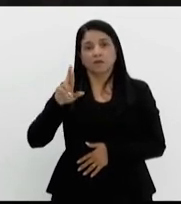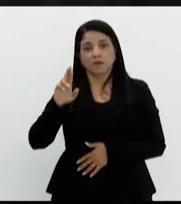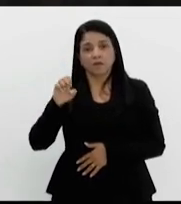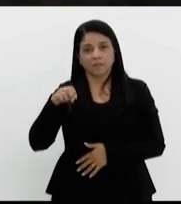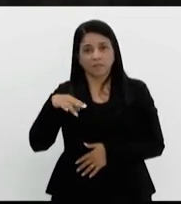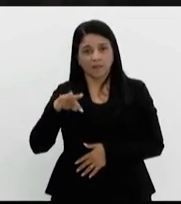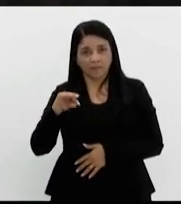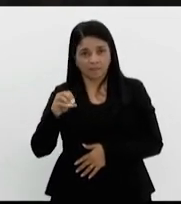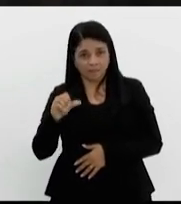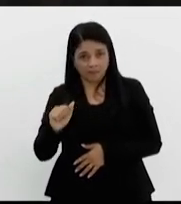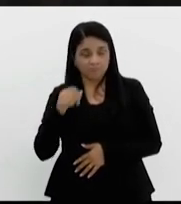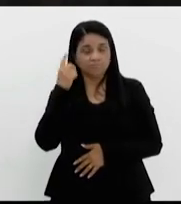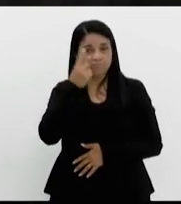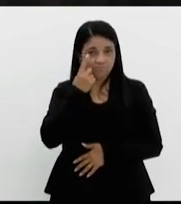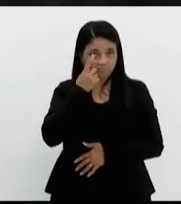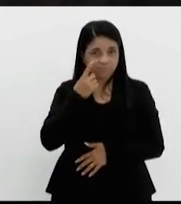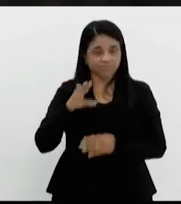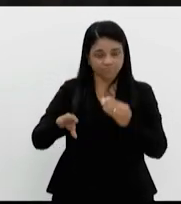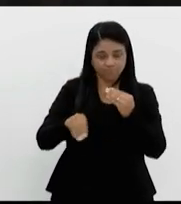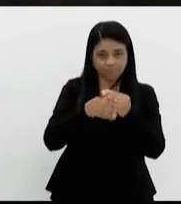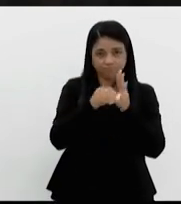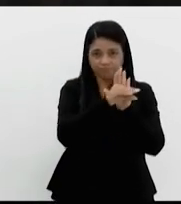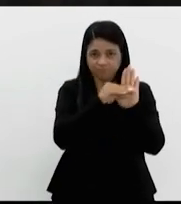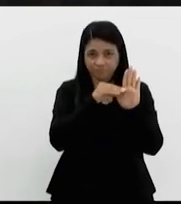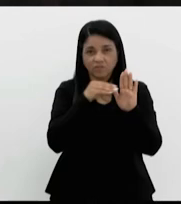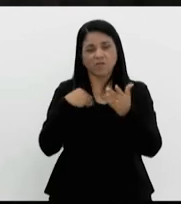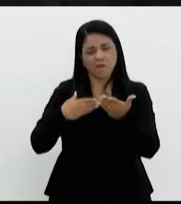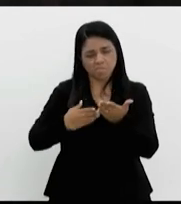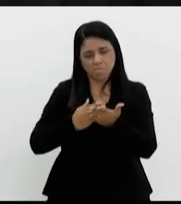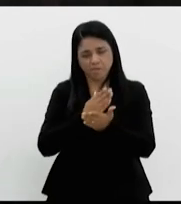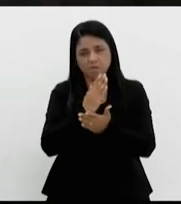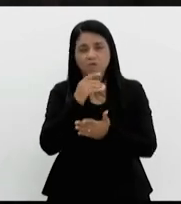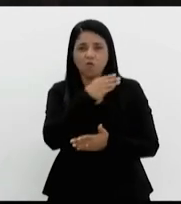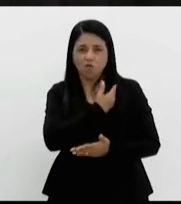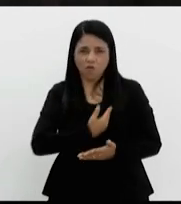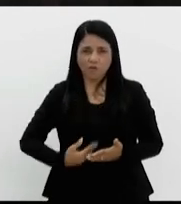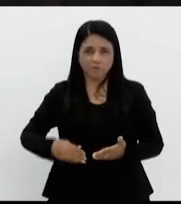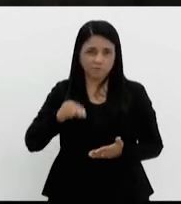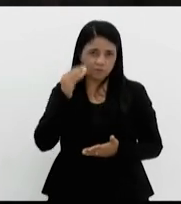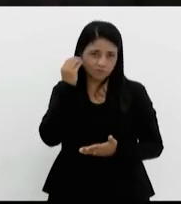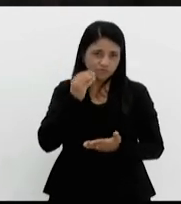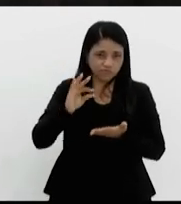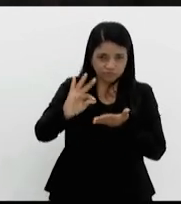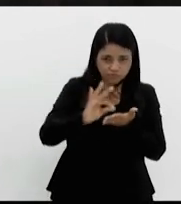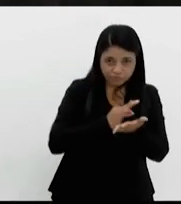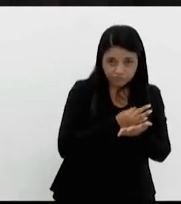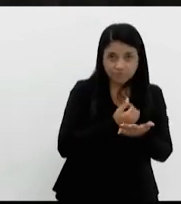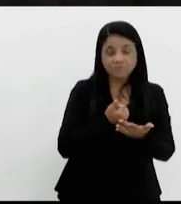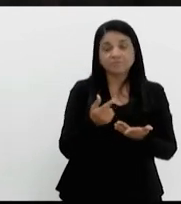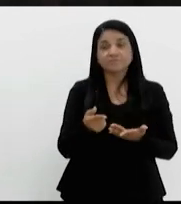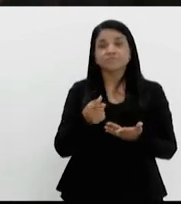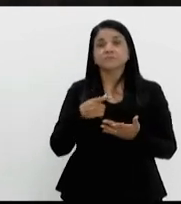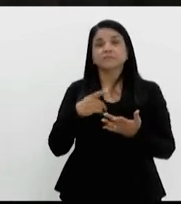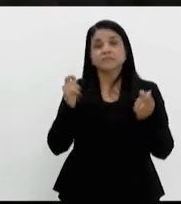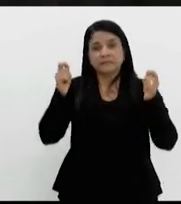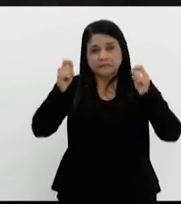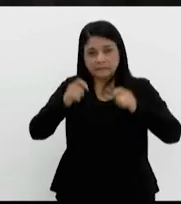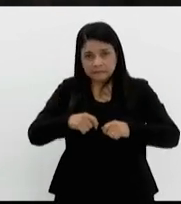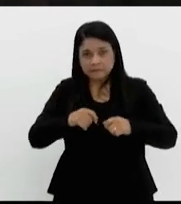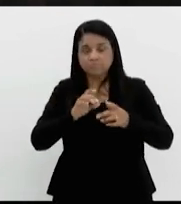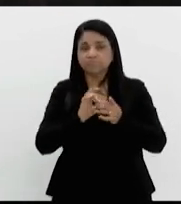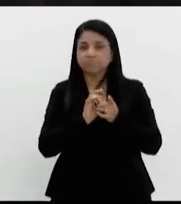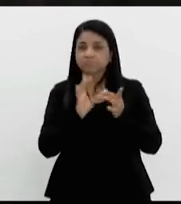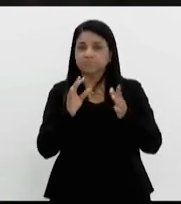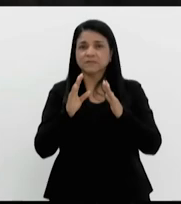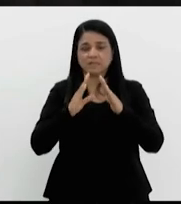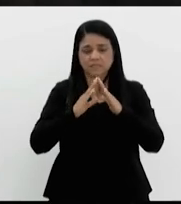que vai ser lei, se Deus quiser, e o nosso governador, espero que ele regulamente, permite que as